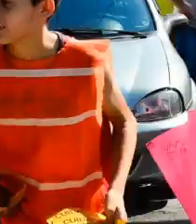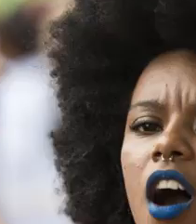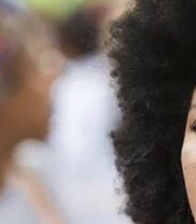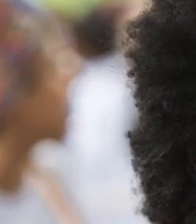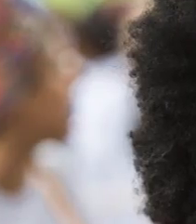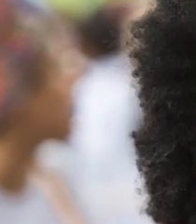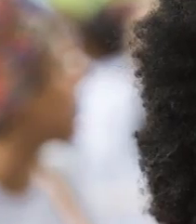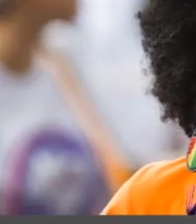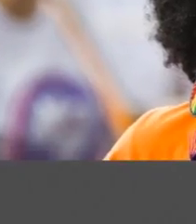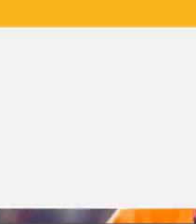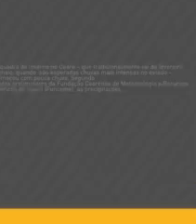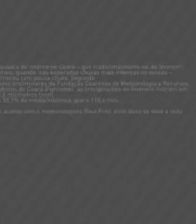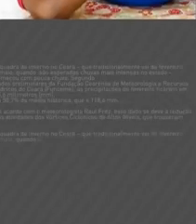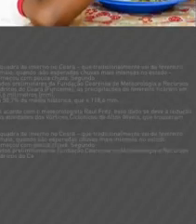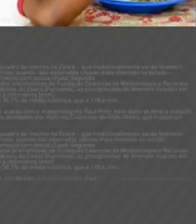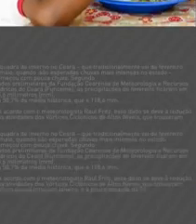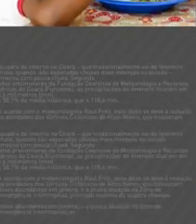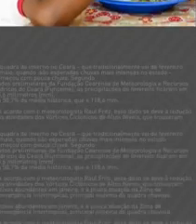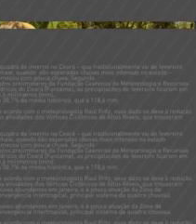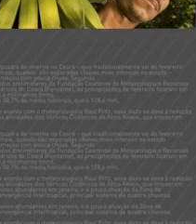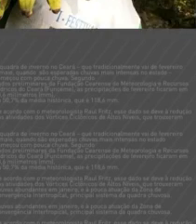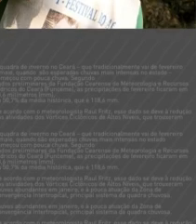sociais i